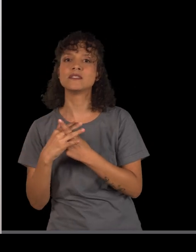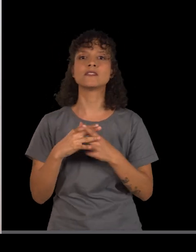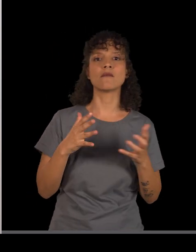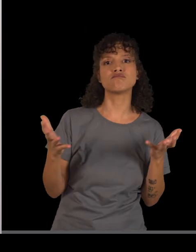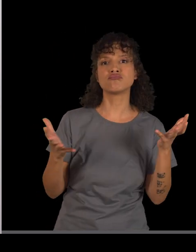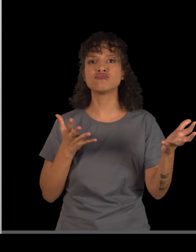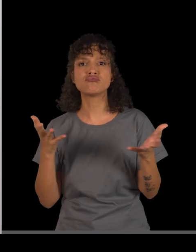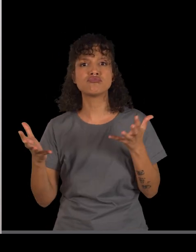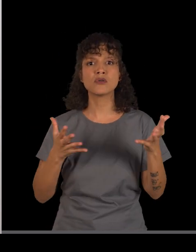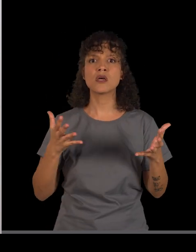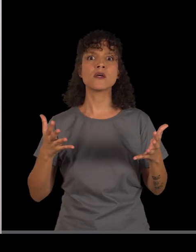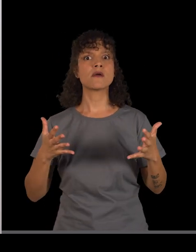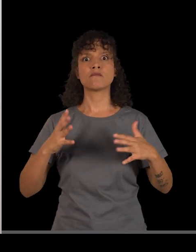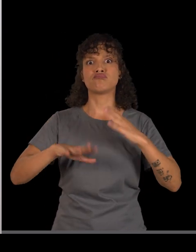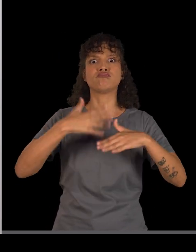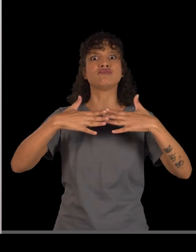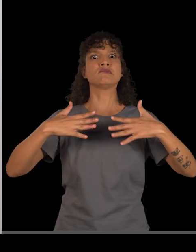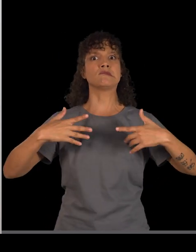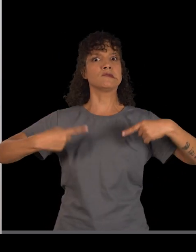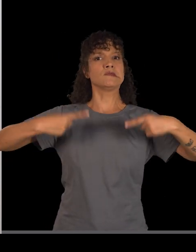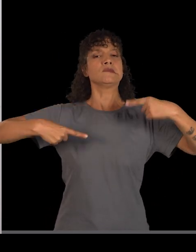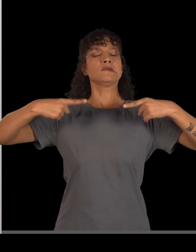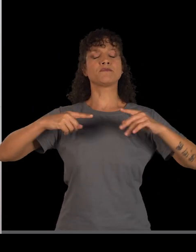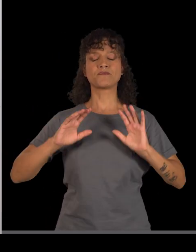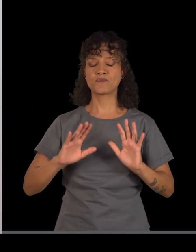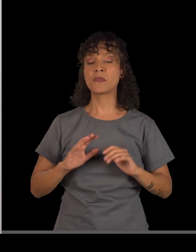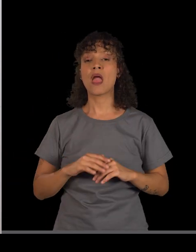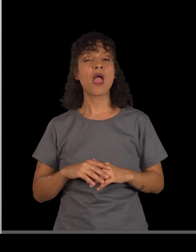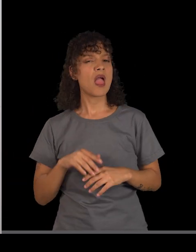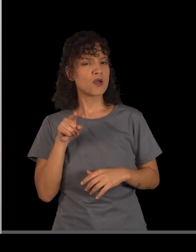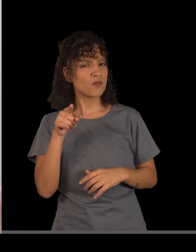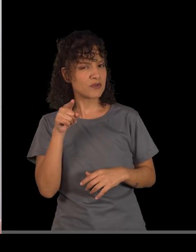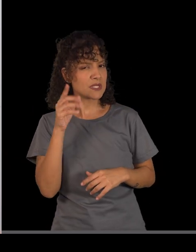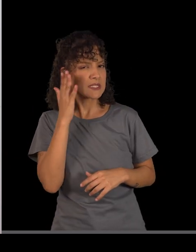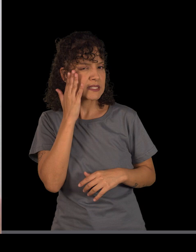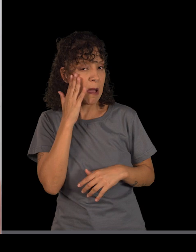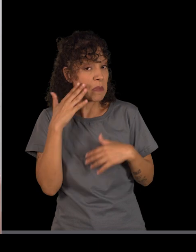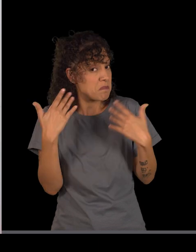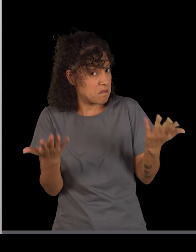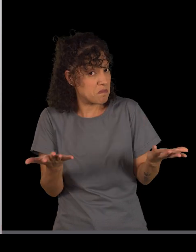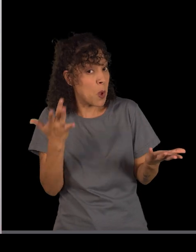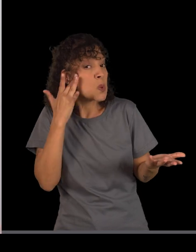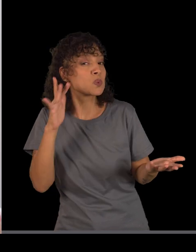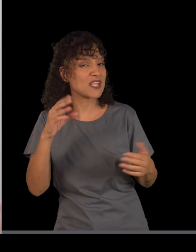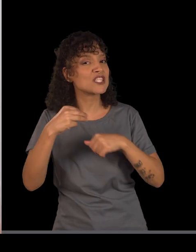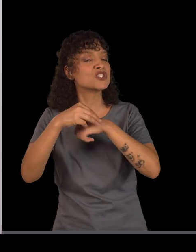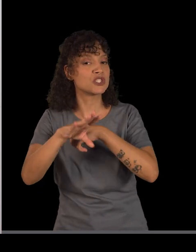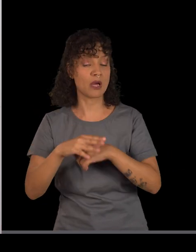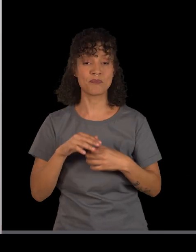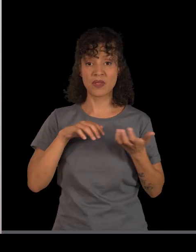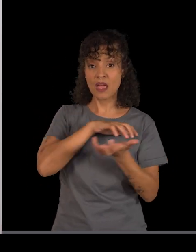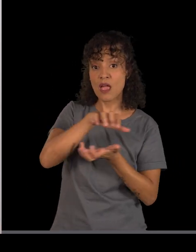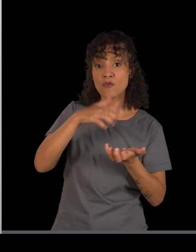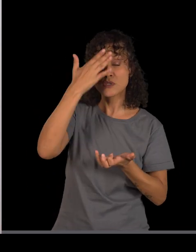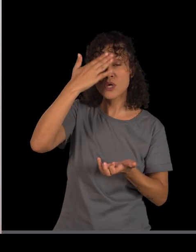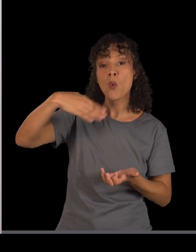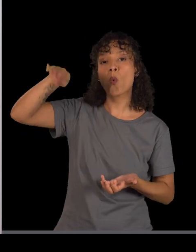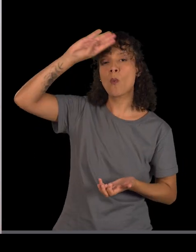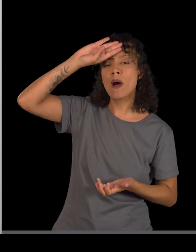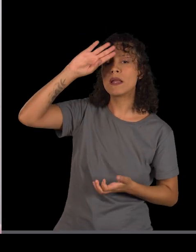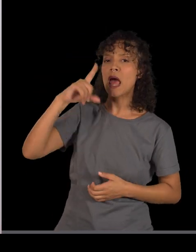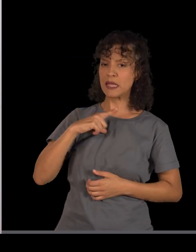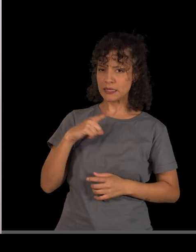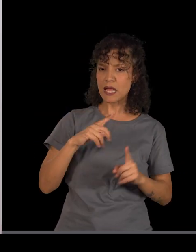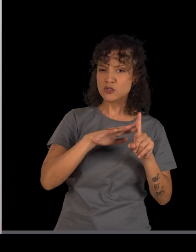sejam cada vez mais aflorados. A princípio, inclusive, eu não sei se você sabe, a Revolução Cubana não tinha nenhum